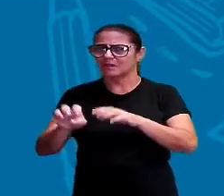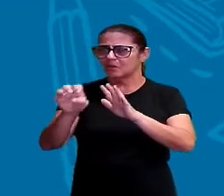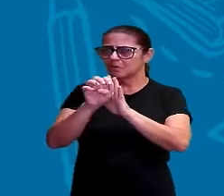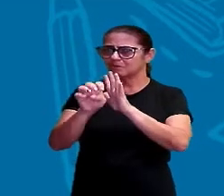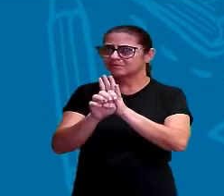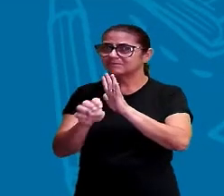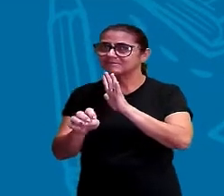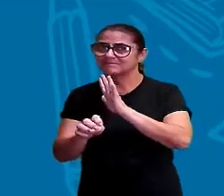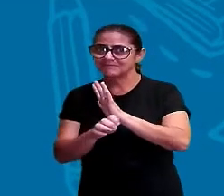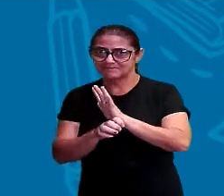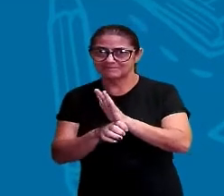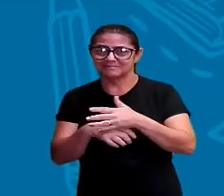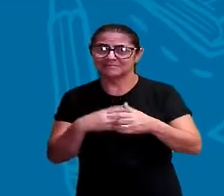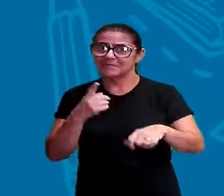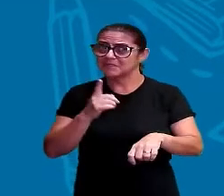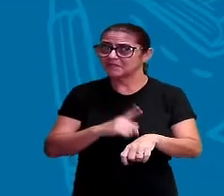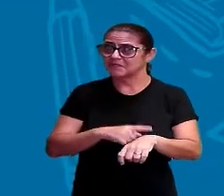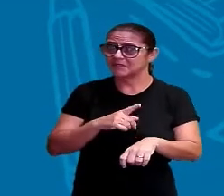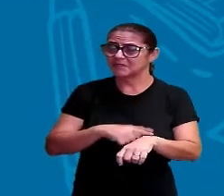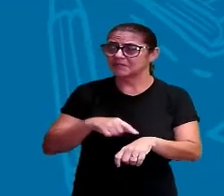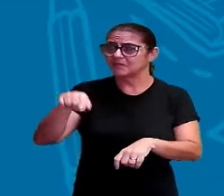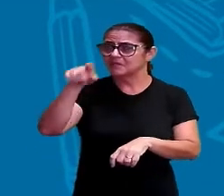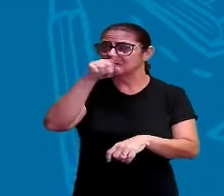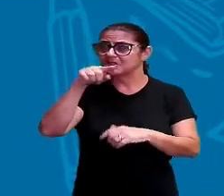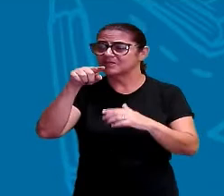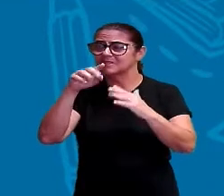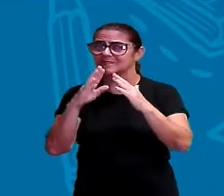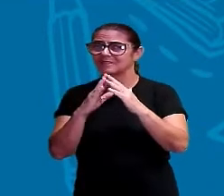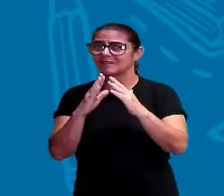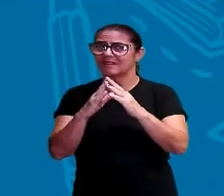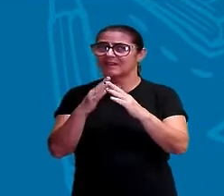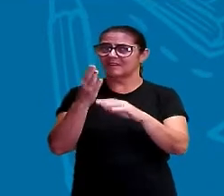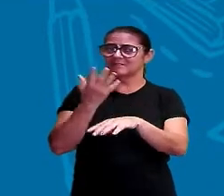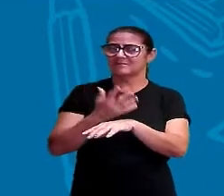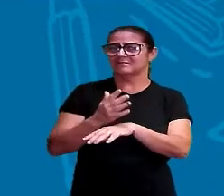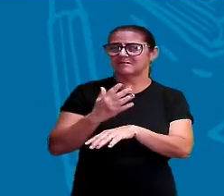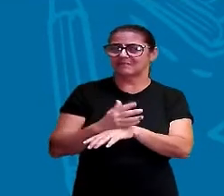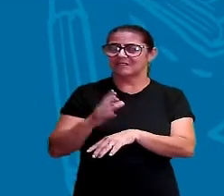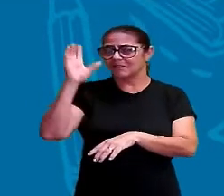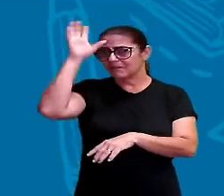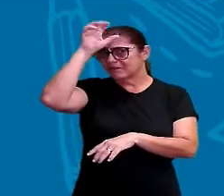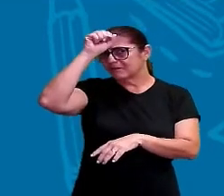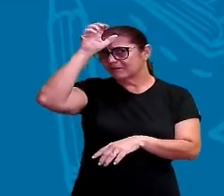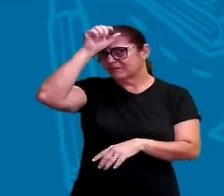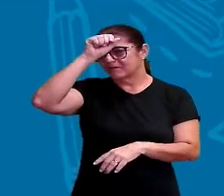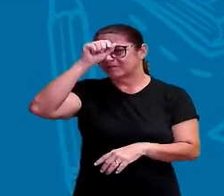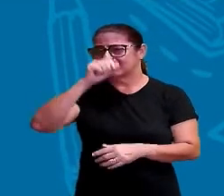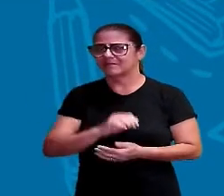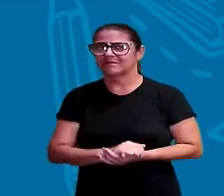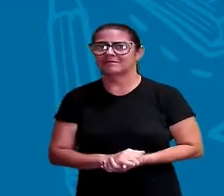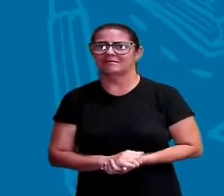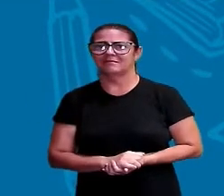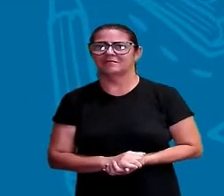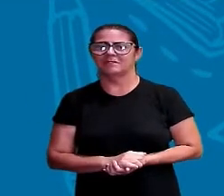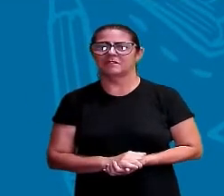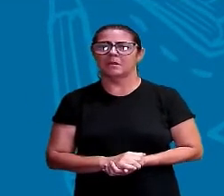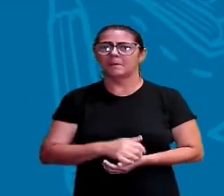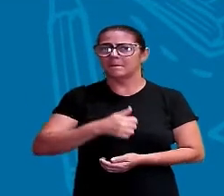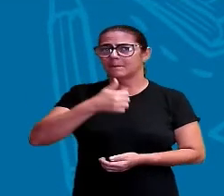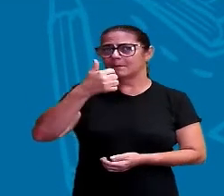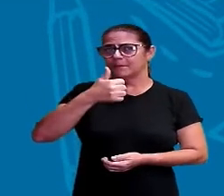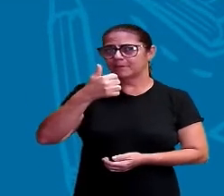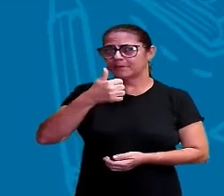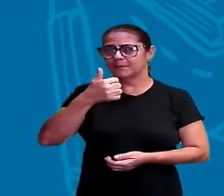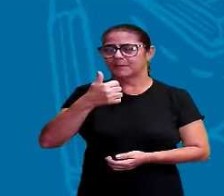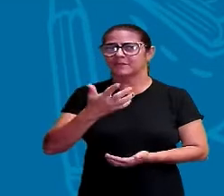nada menos que a hora de você aí em casa praticar o que aprendeu. E vamos saber qual é o primeiro de